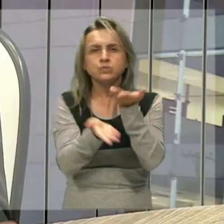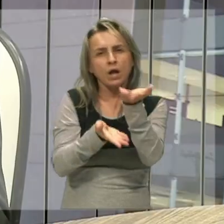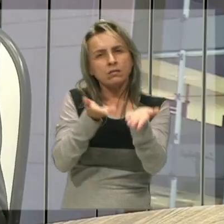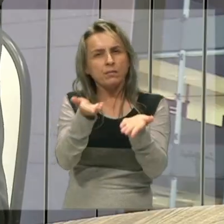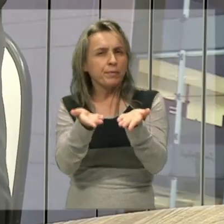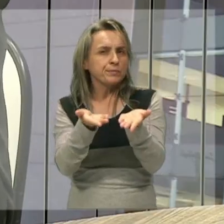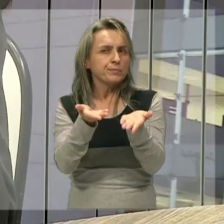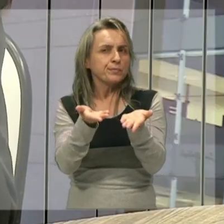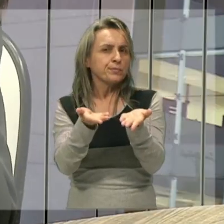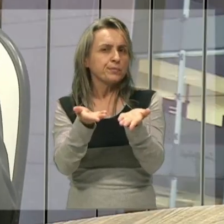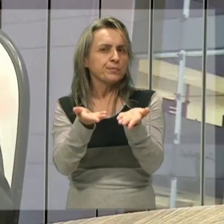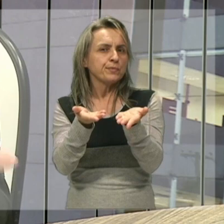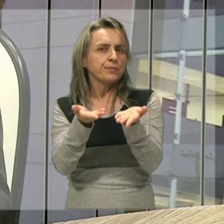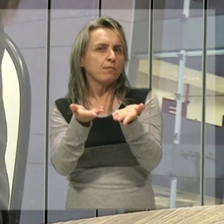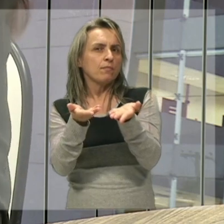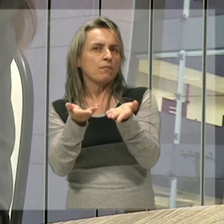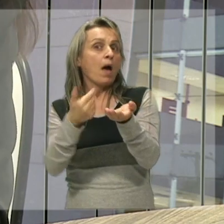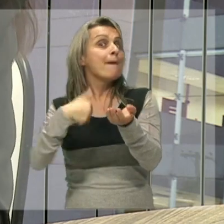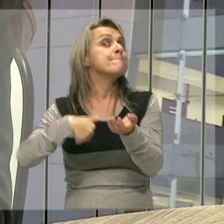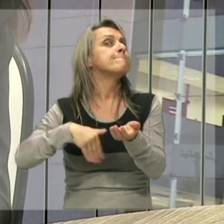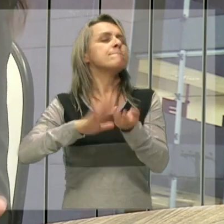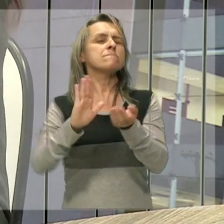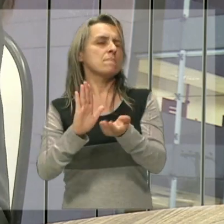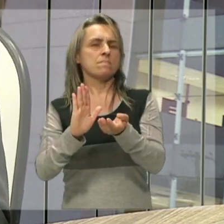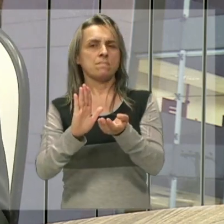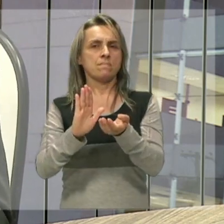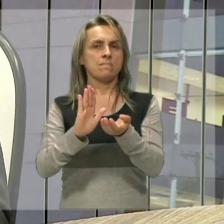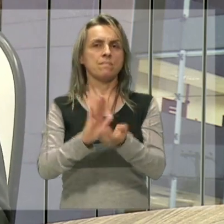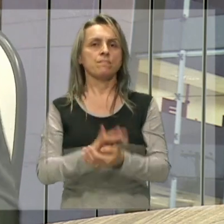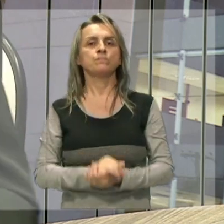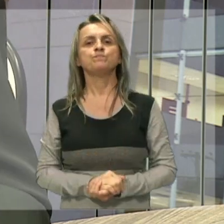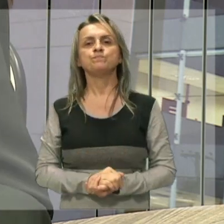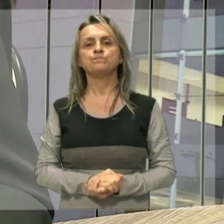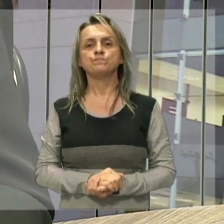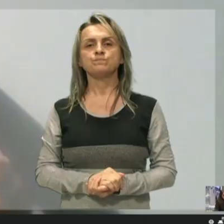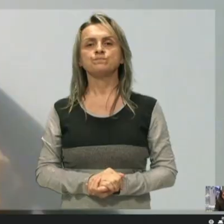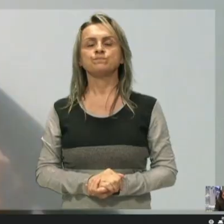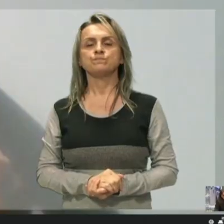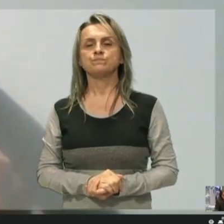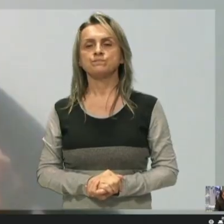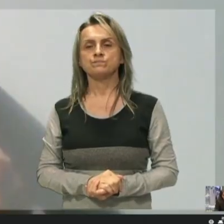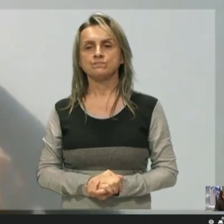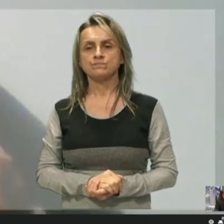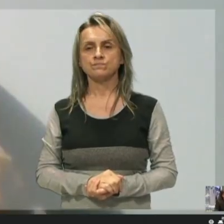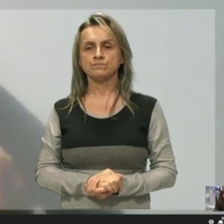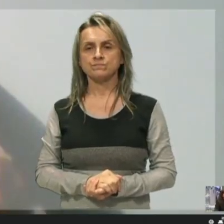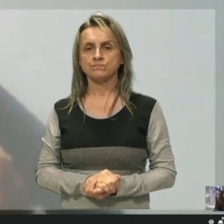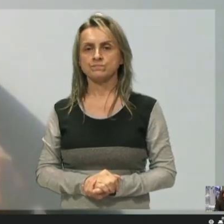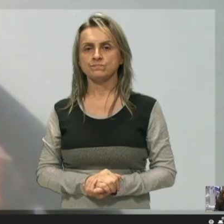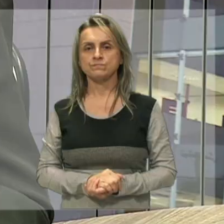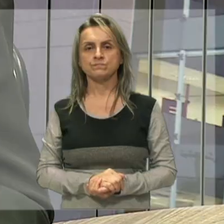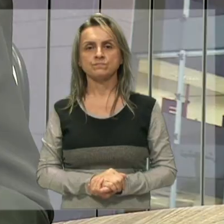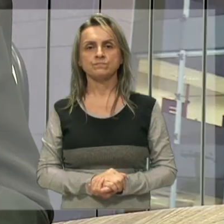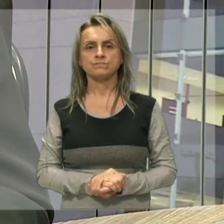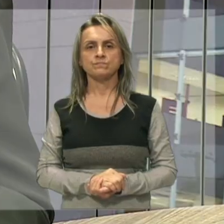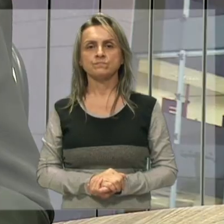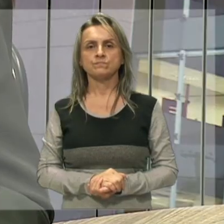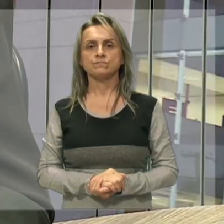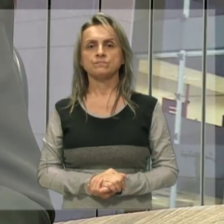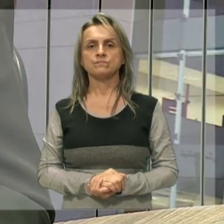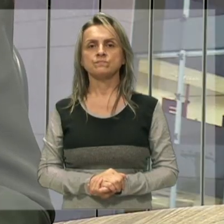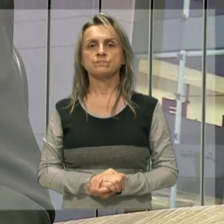acessório, um tratamento além daquele que é dado pela educação, que deveria ser, não deveria ser dado a educação